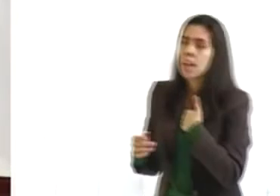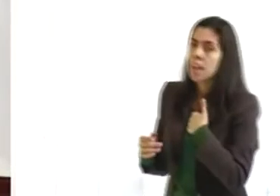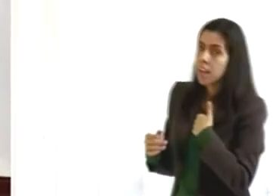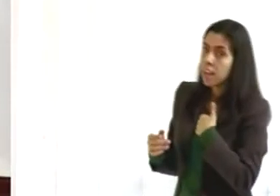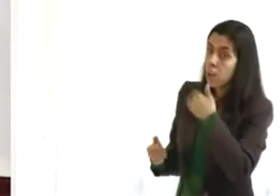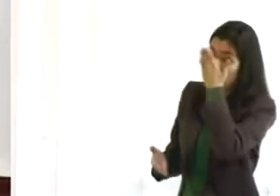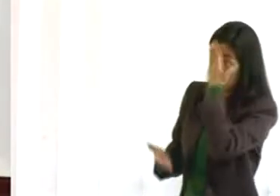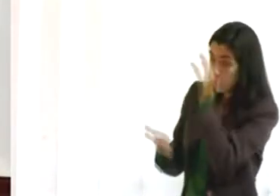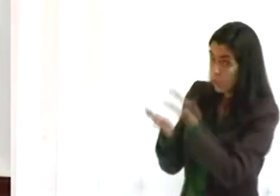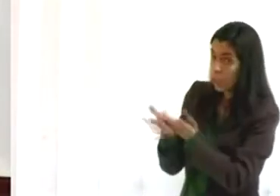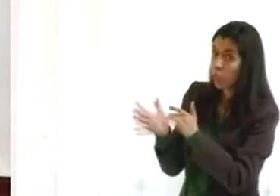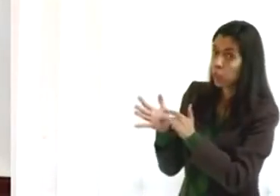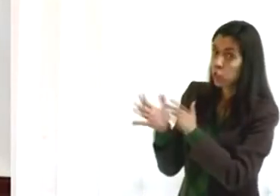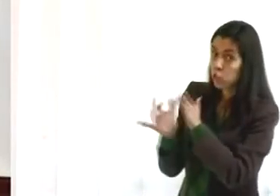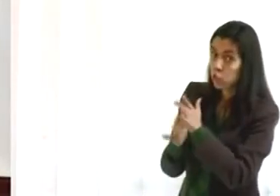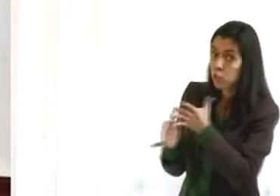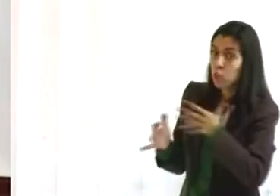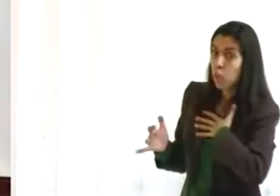de Deus.